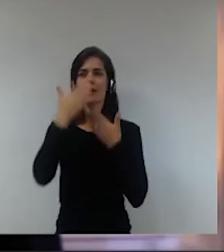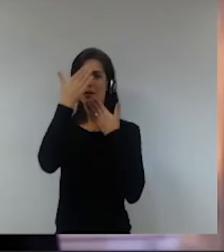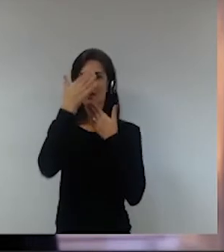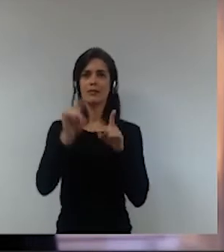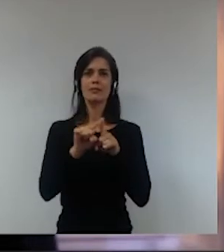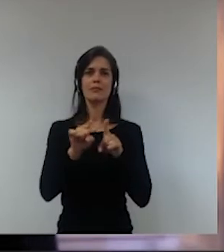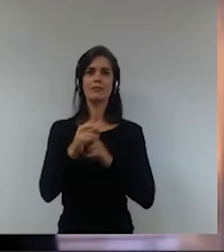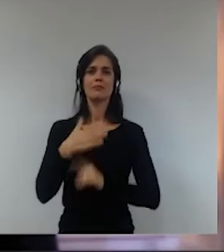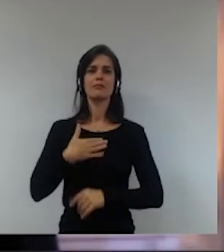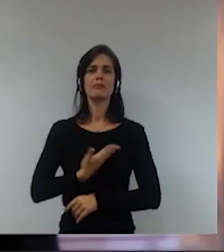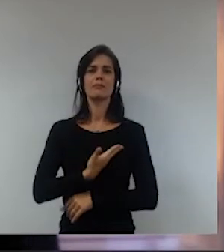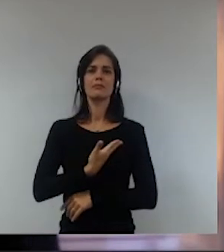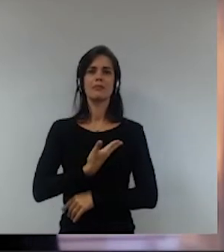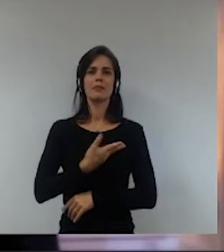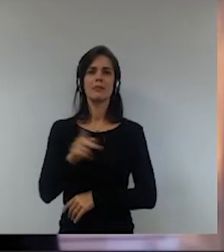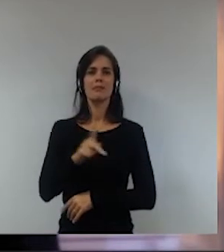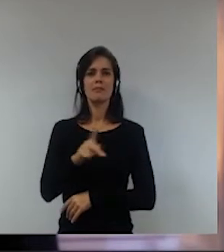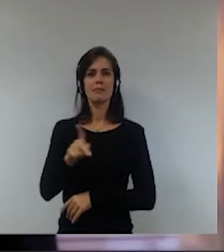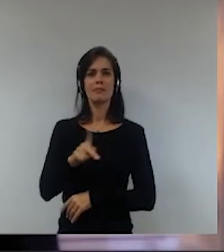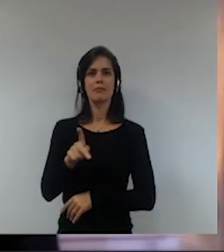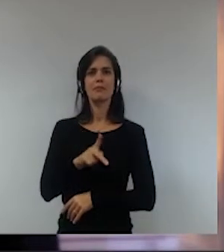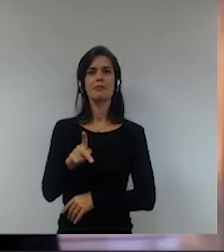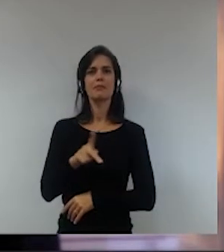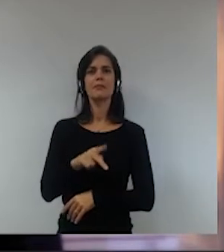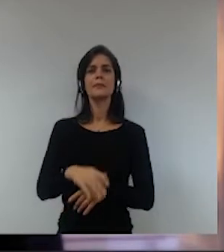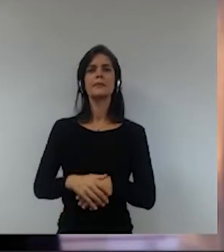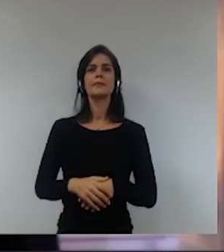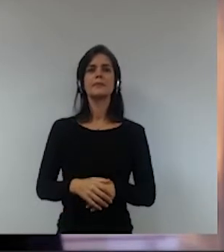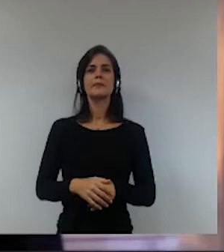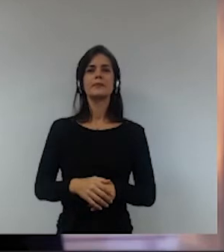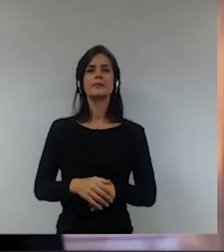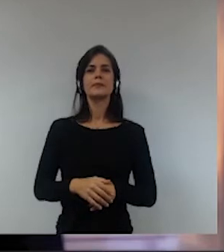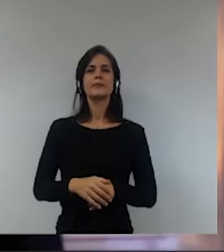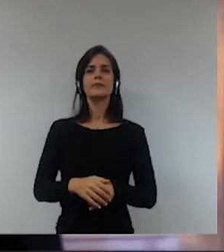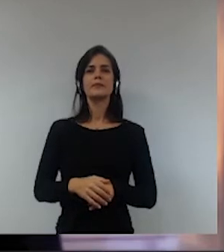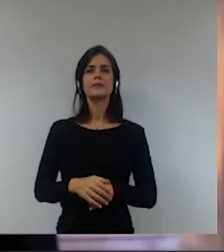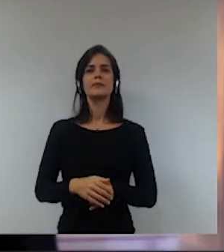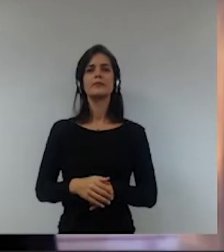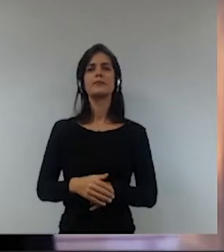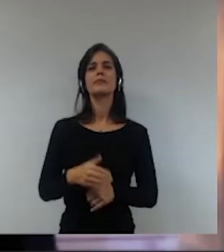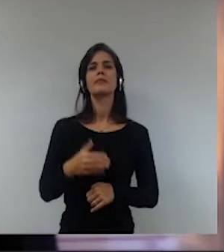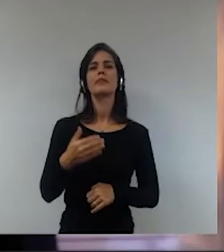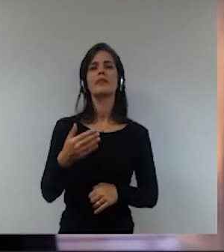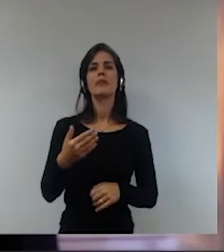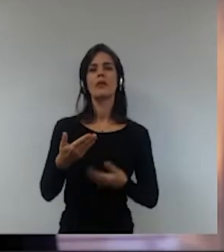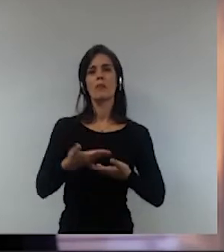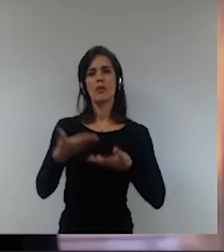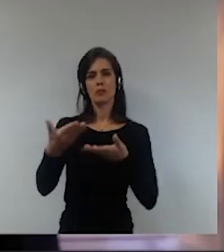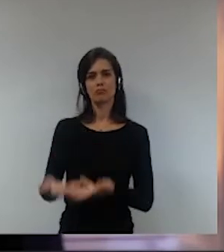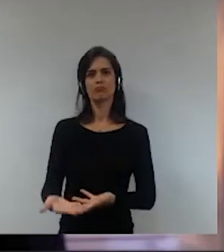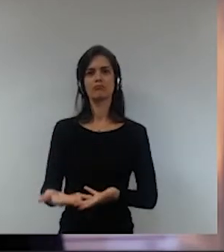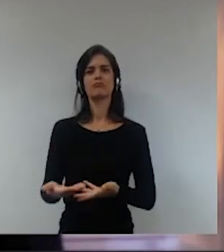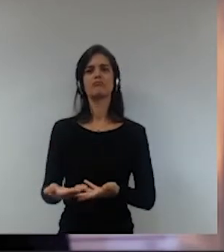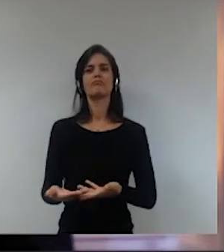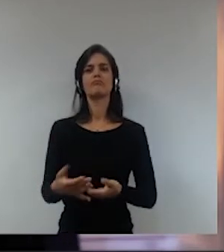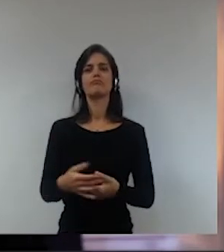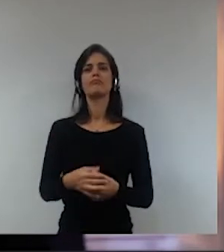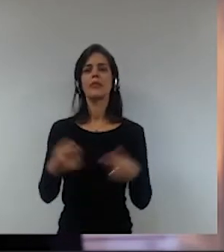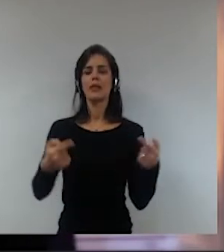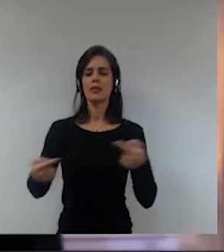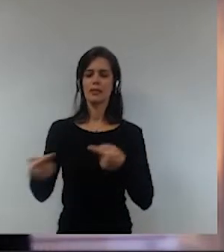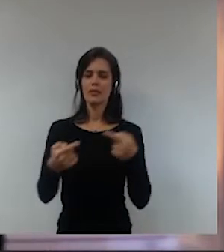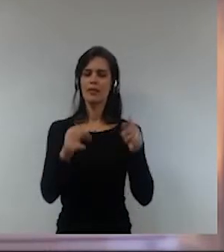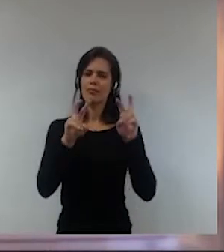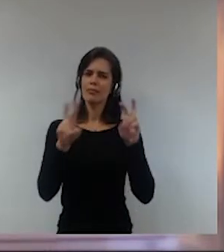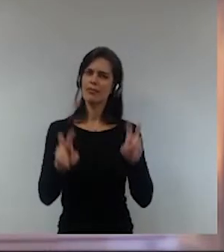também meu querido amigo, presidente da ESA Nacional, Rony Preso Duarte, também pelo convite para estar aqui, debatendo